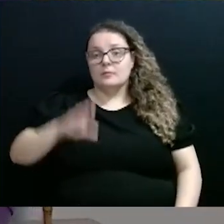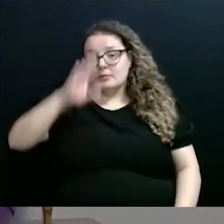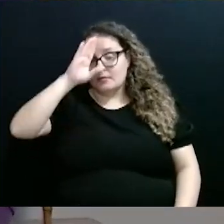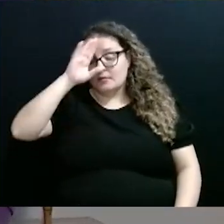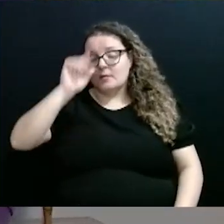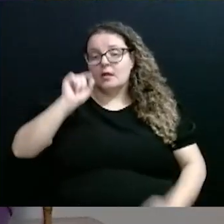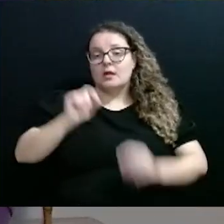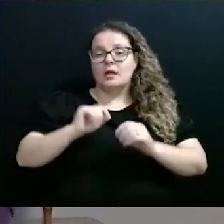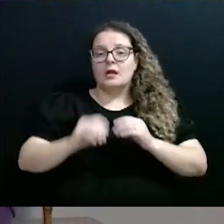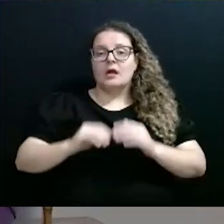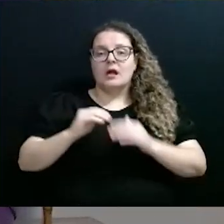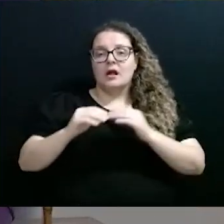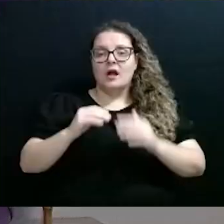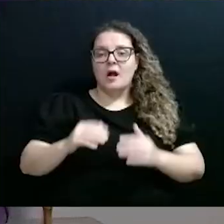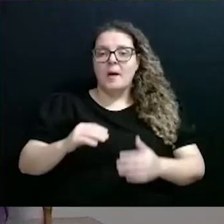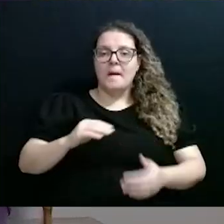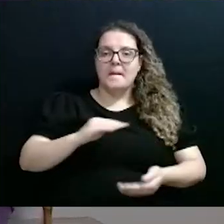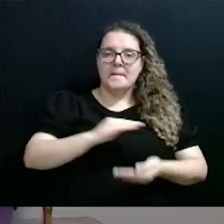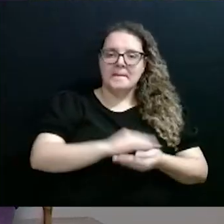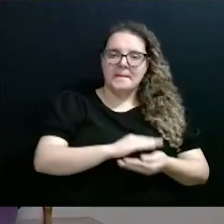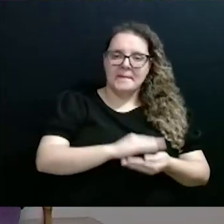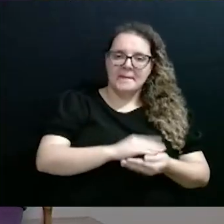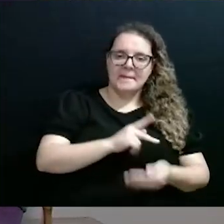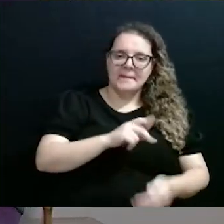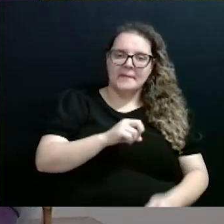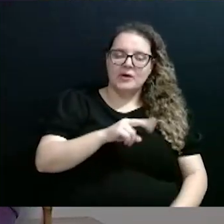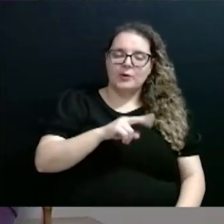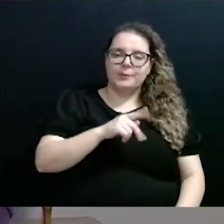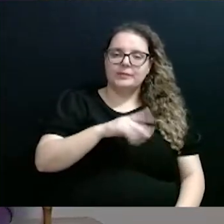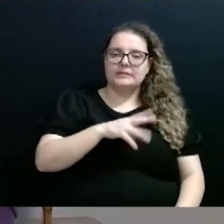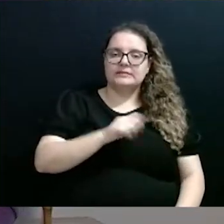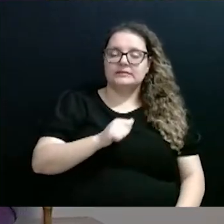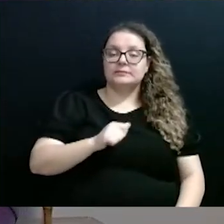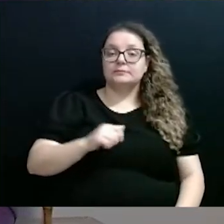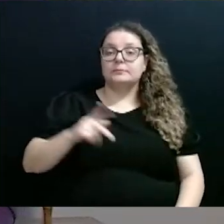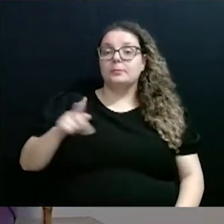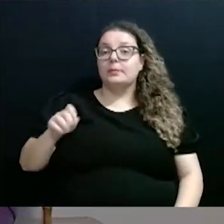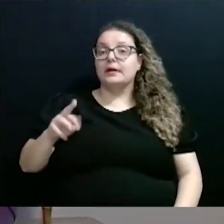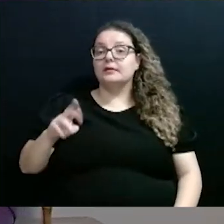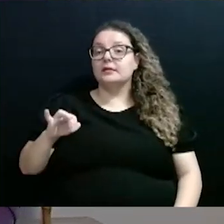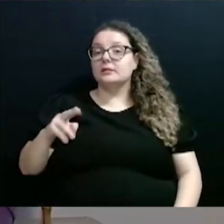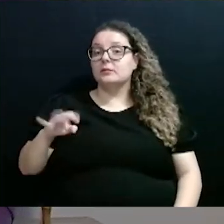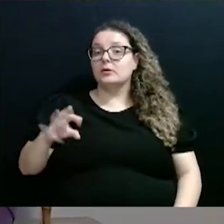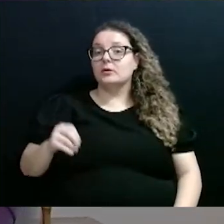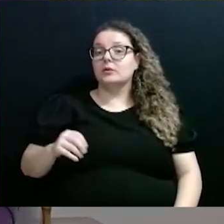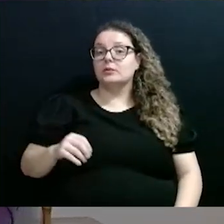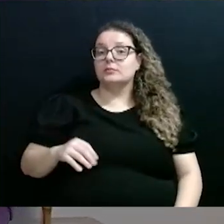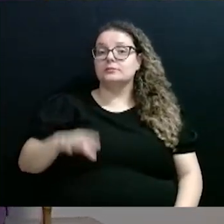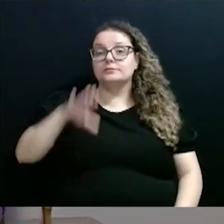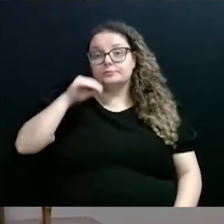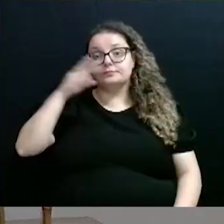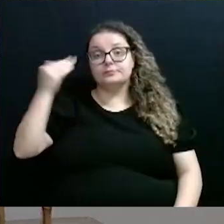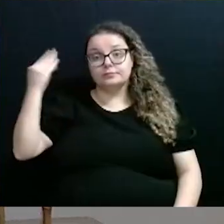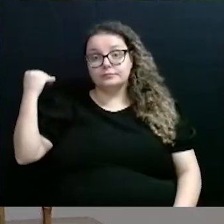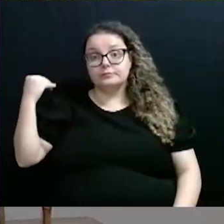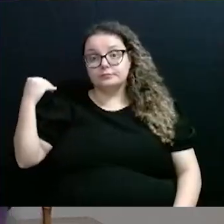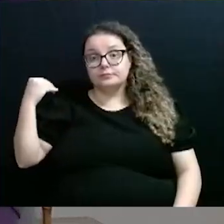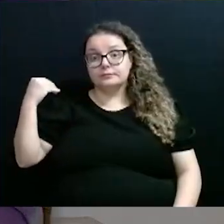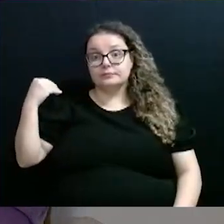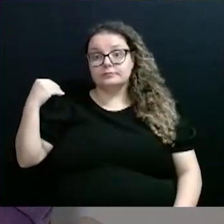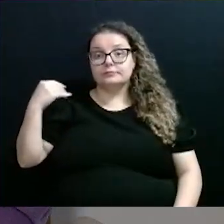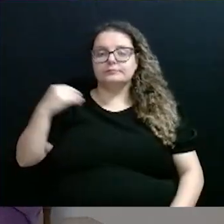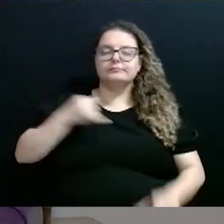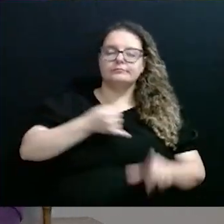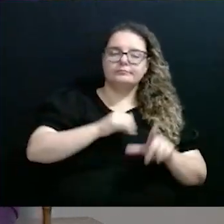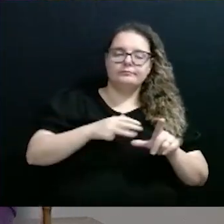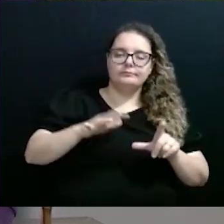era a formação de poupança, era a formação de patrimônio dos funcionários naquela época. Então, era uma época de muita